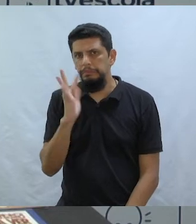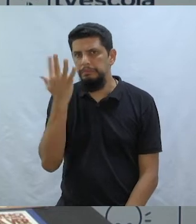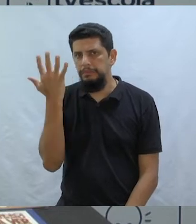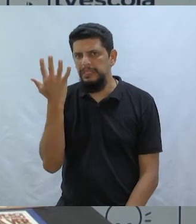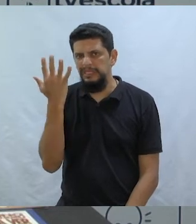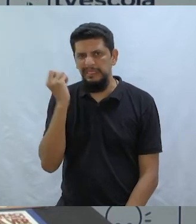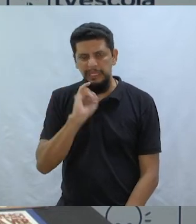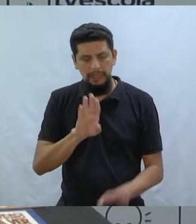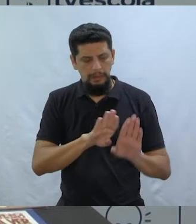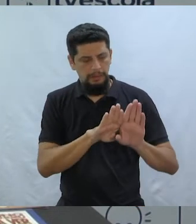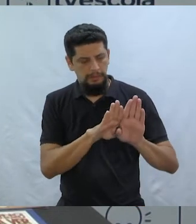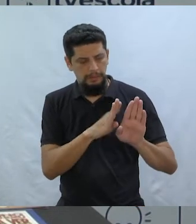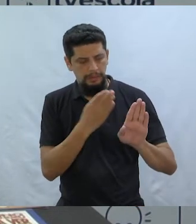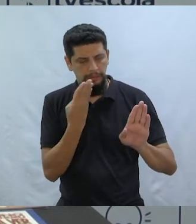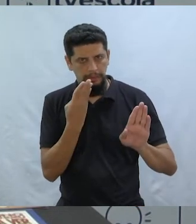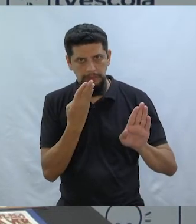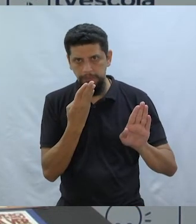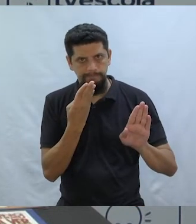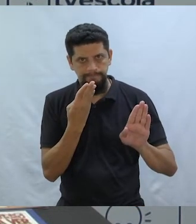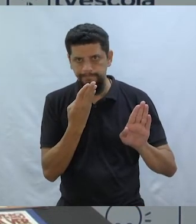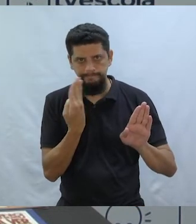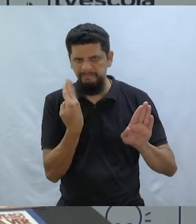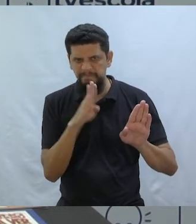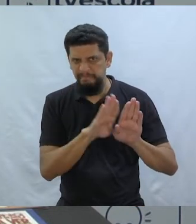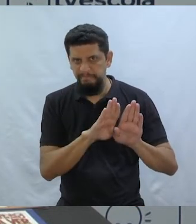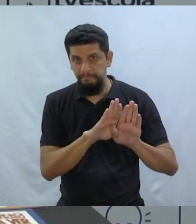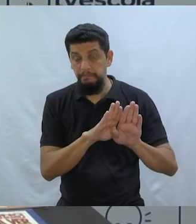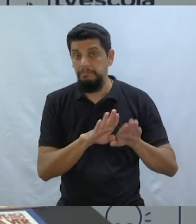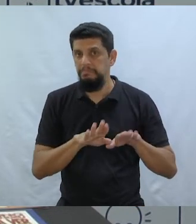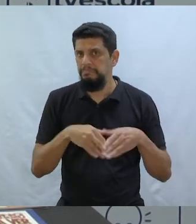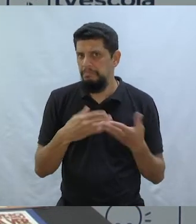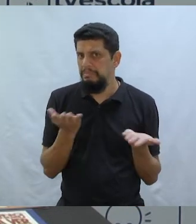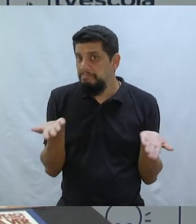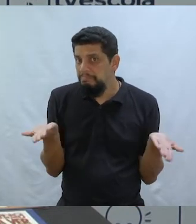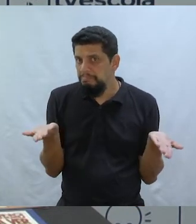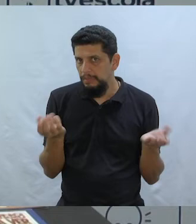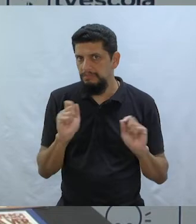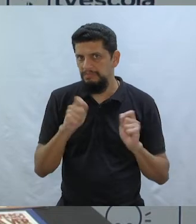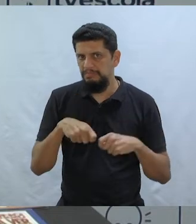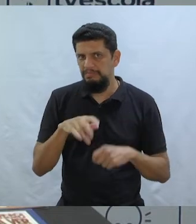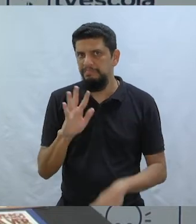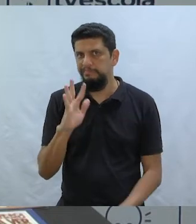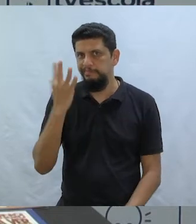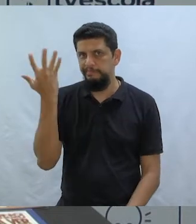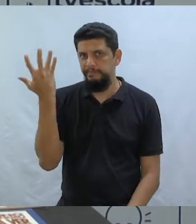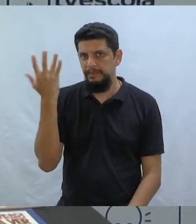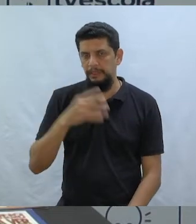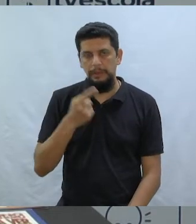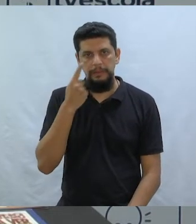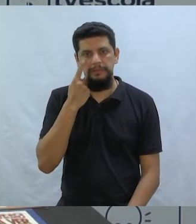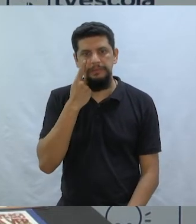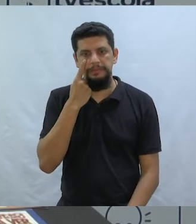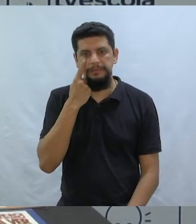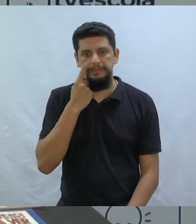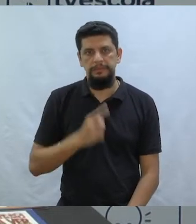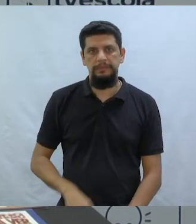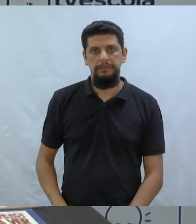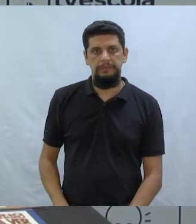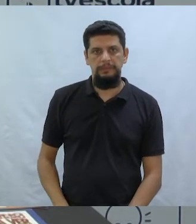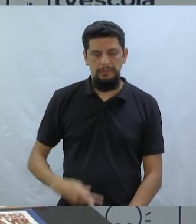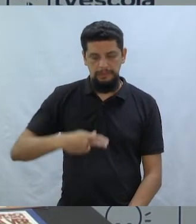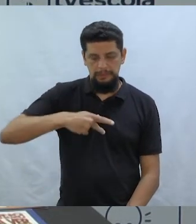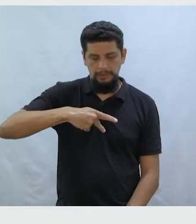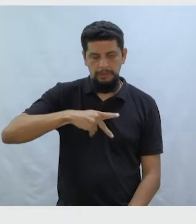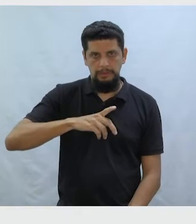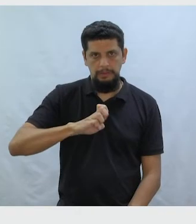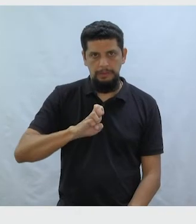aconteceria Será que aquela porta não se abre de dia será que é isso que vai acontecer Olha só